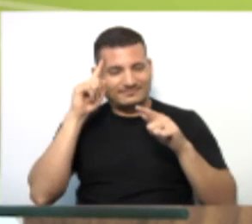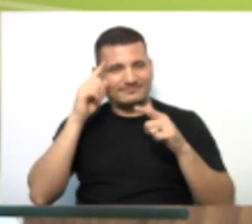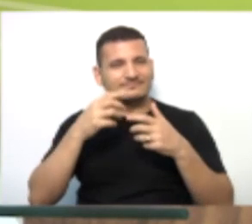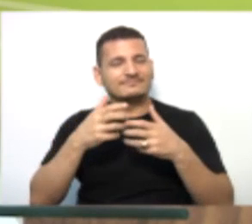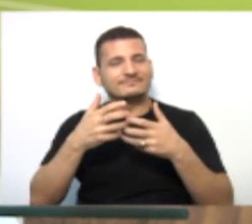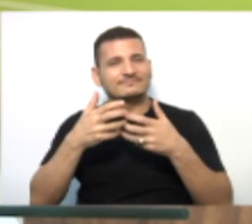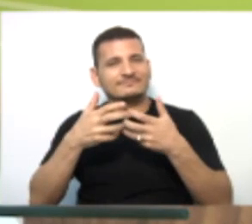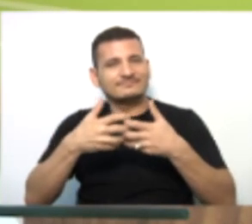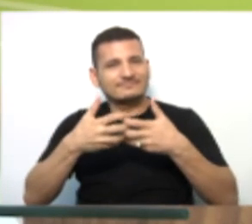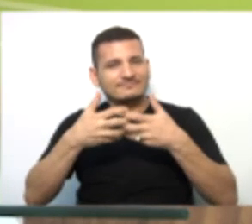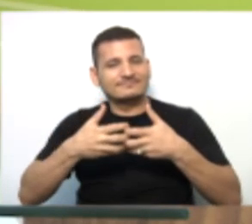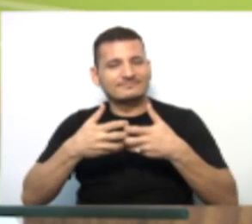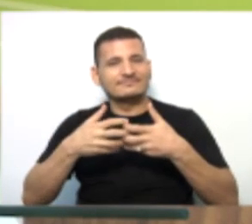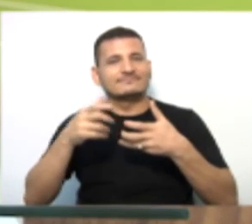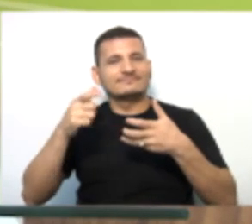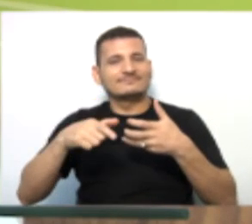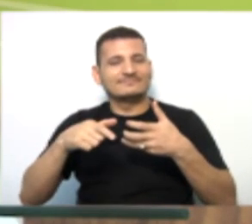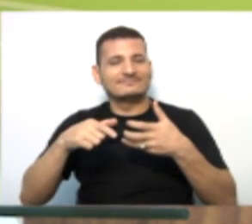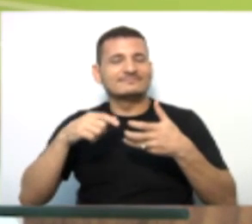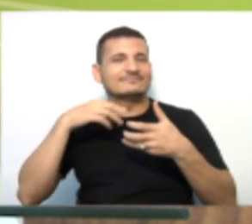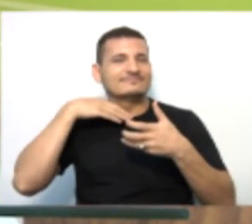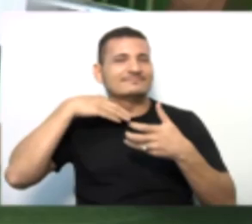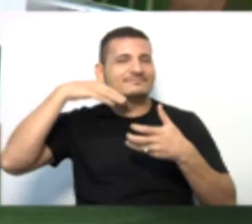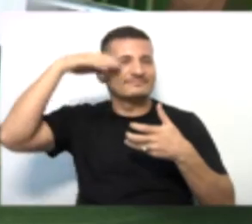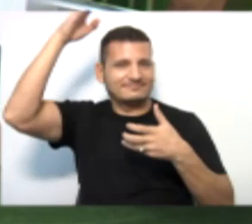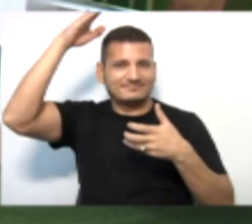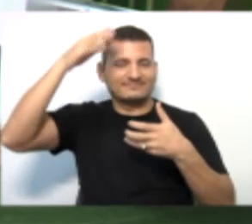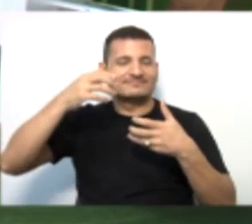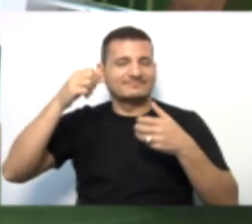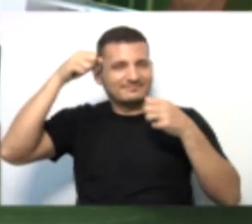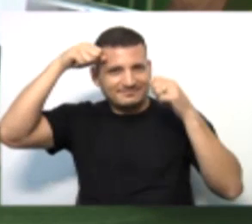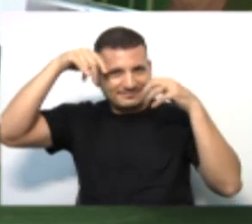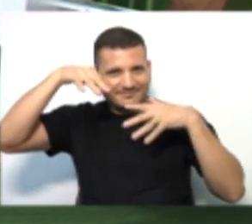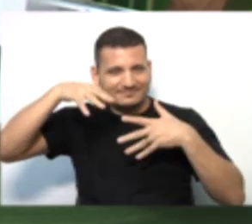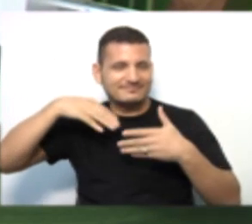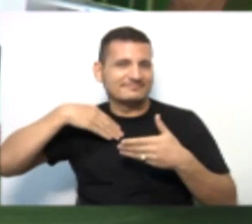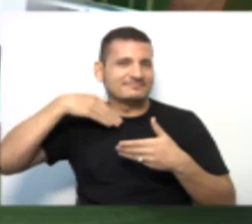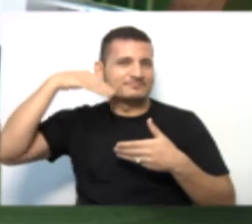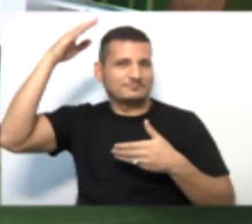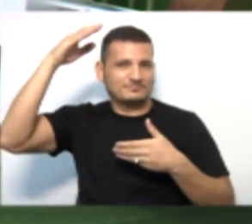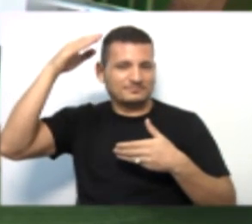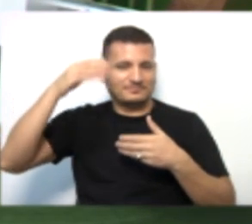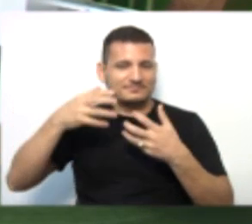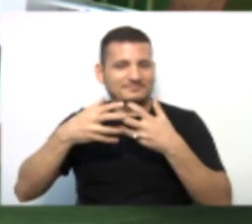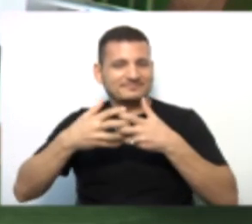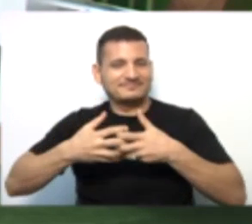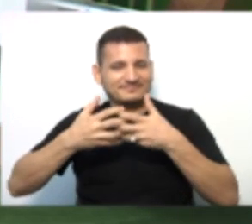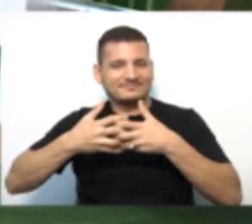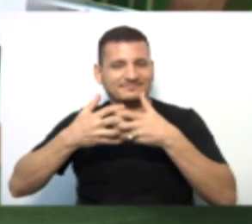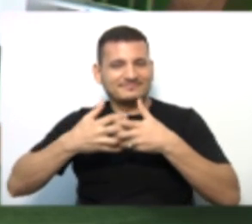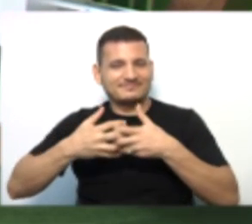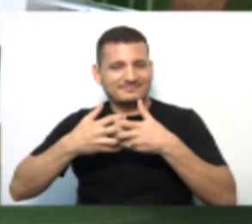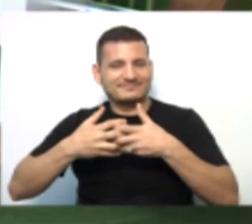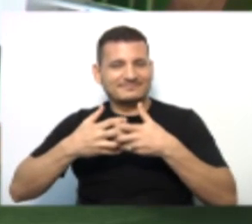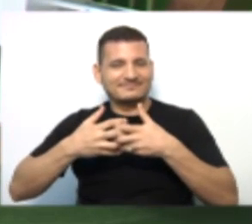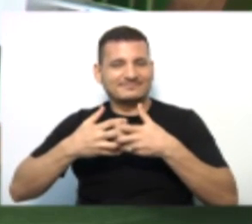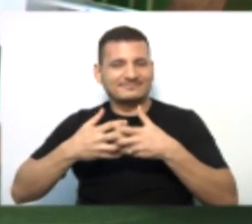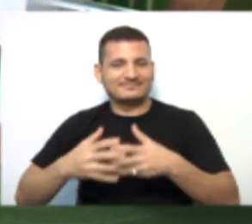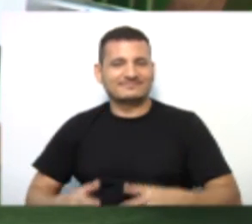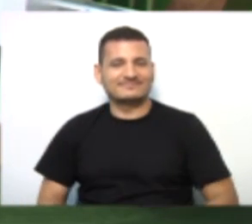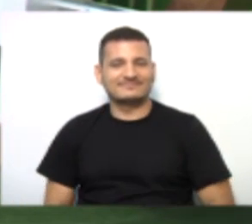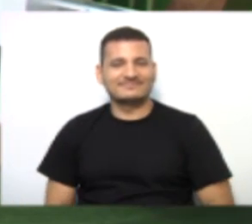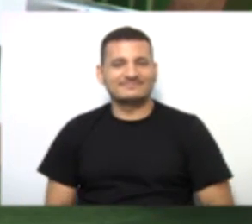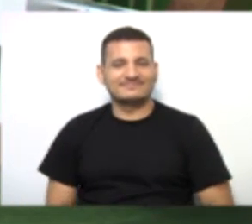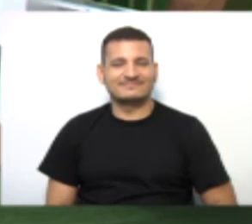onde é que ele vai suar? Do pescoço para cima. Do pescoço para cima, né? Não tem como você não transpirar. A transpiração é do pescoço para